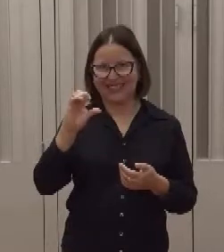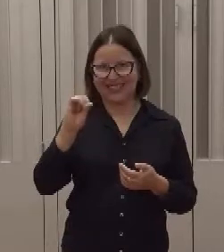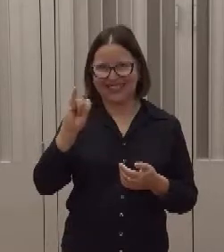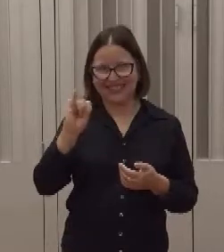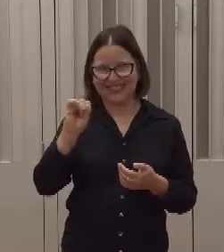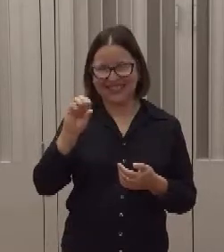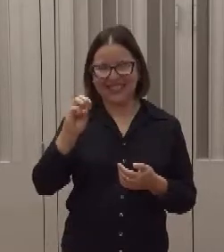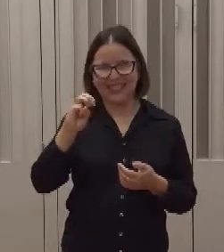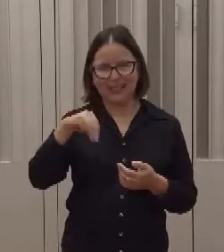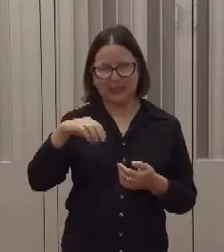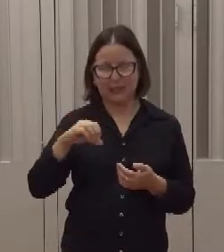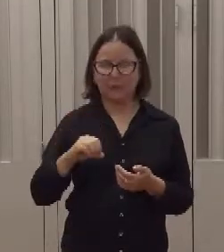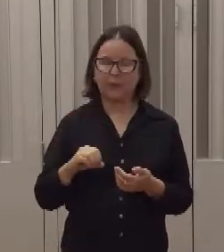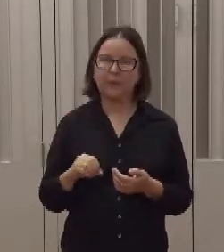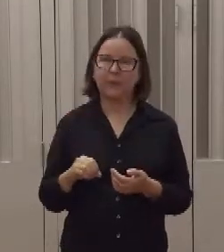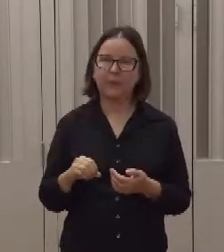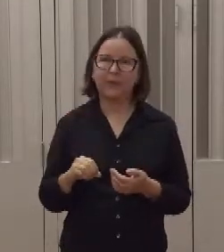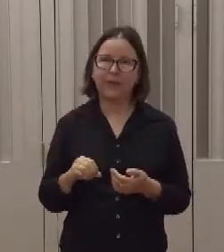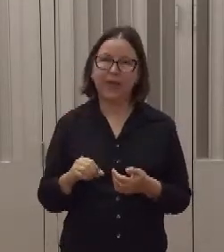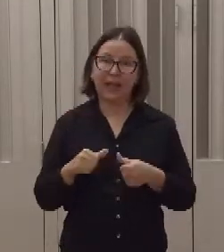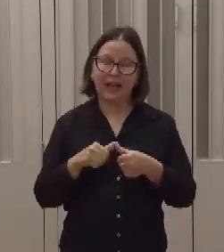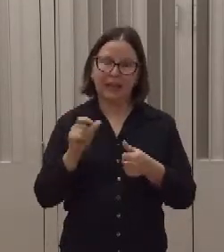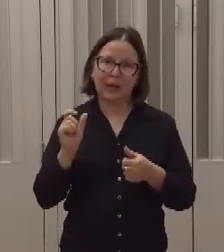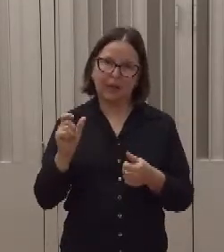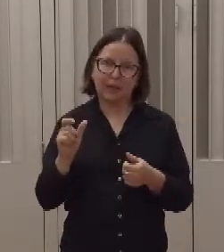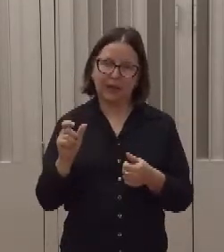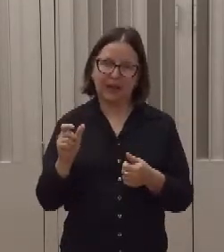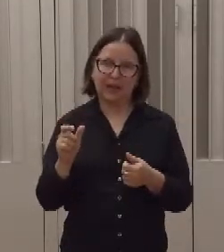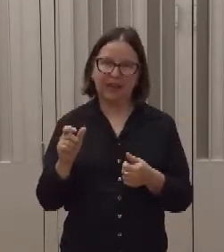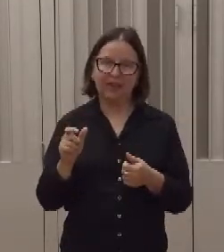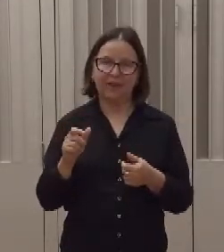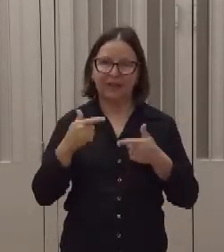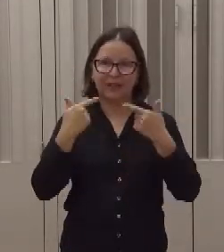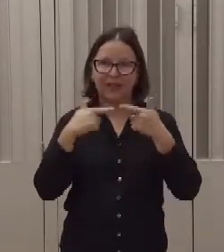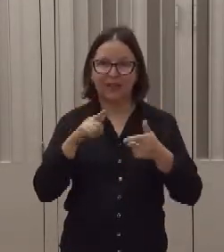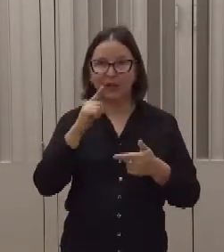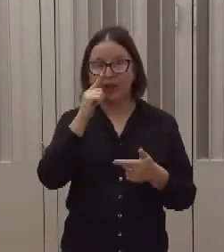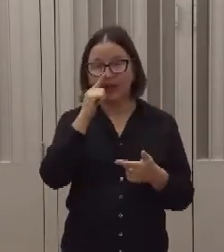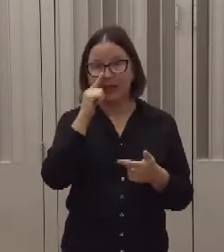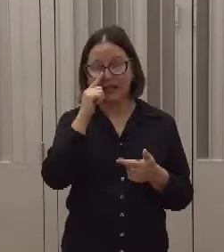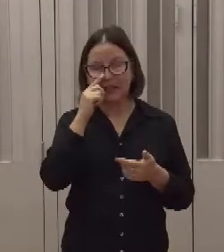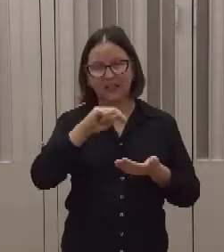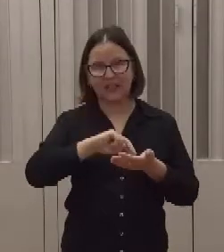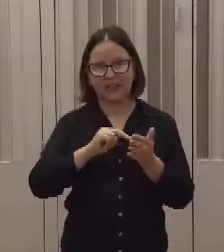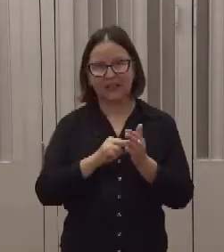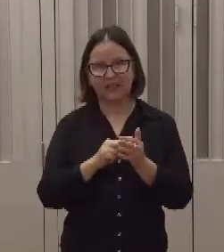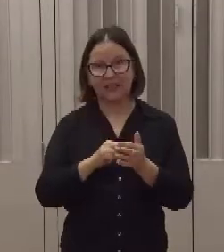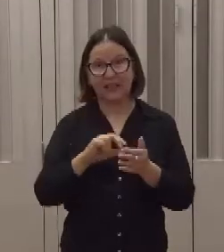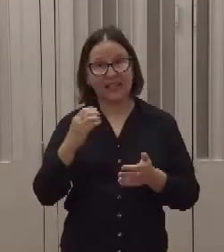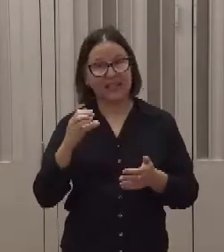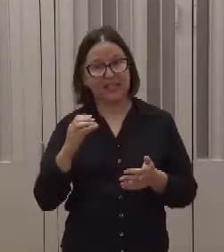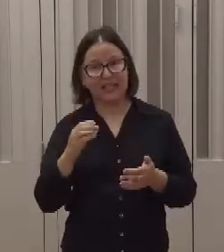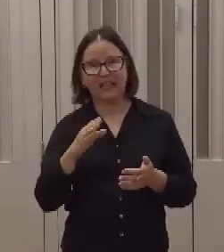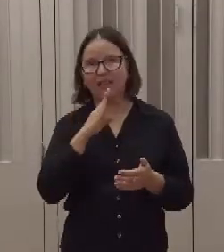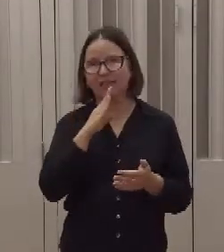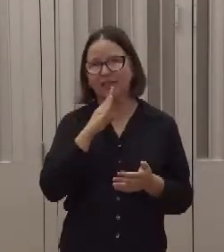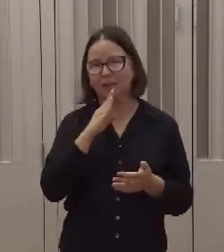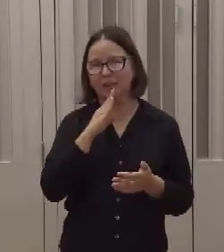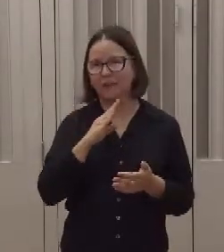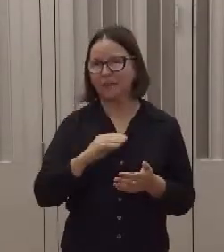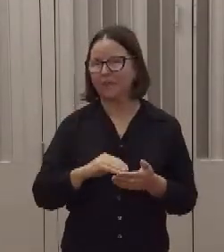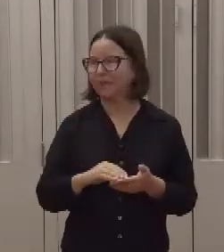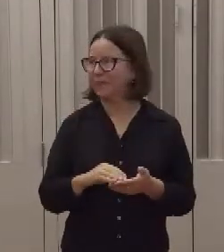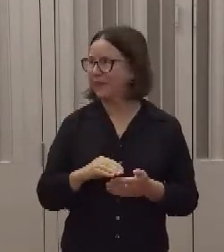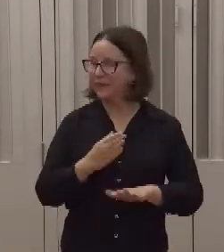na palavra grega gnosis, que significa ciência, conhecimento.